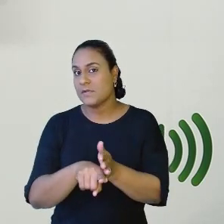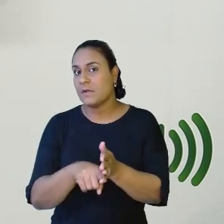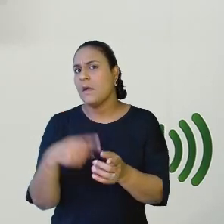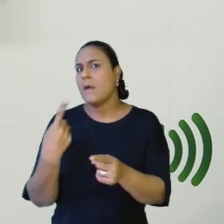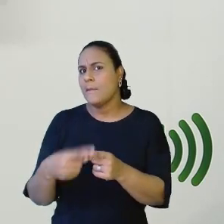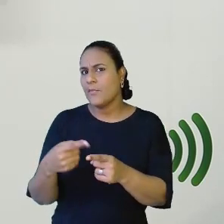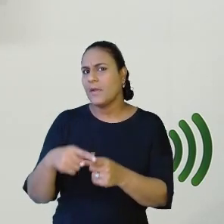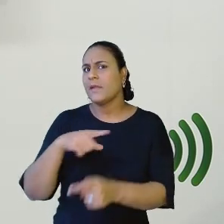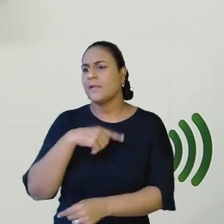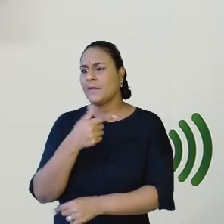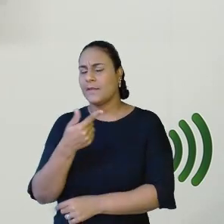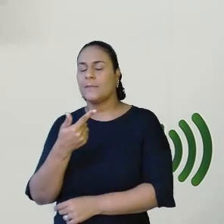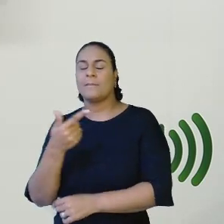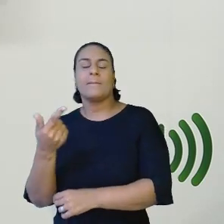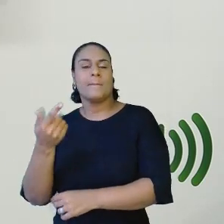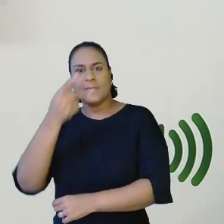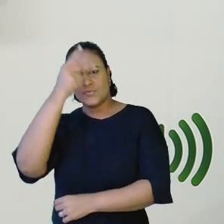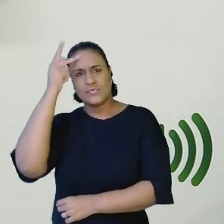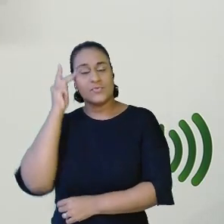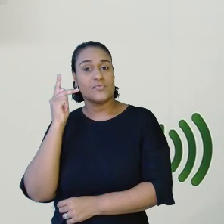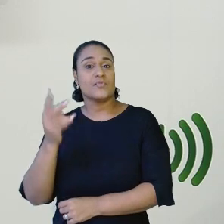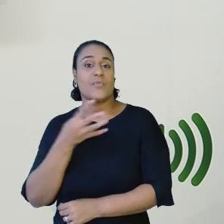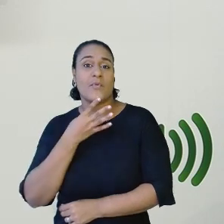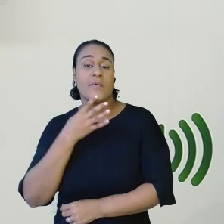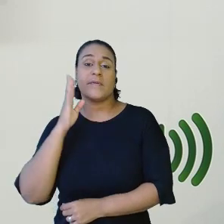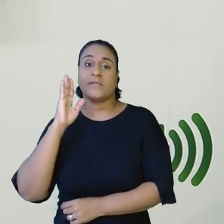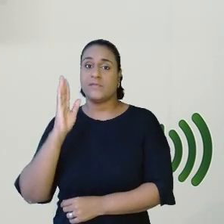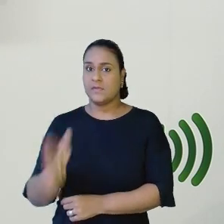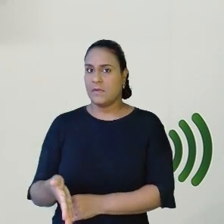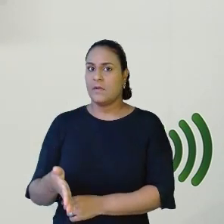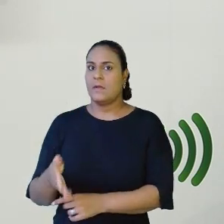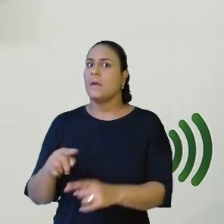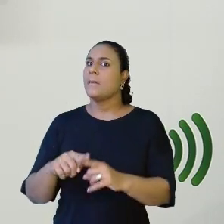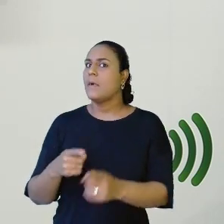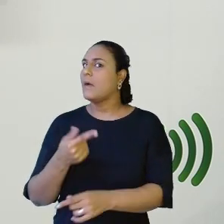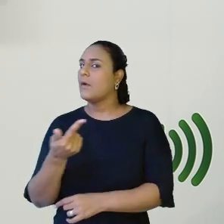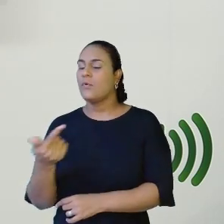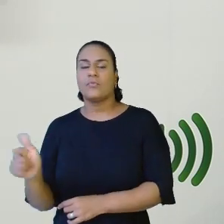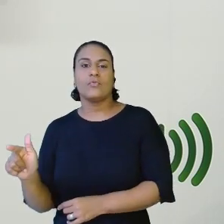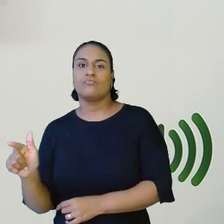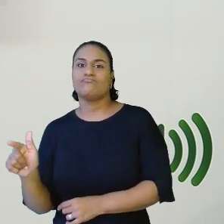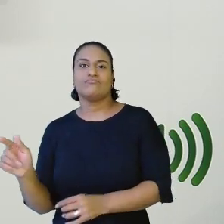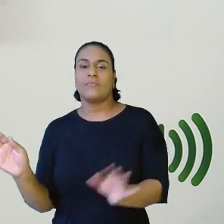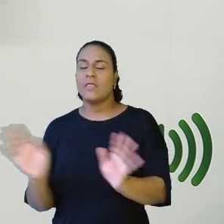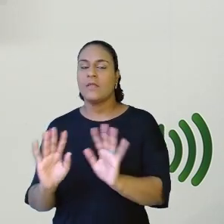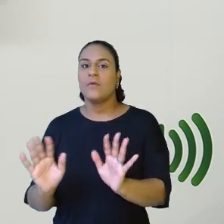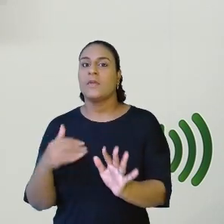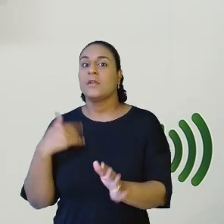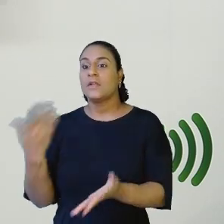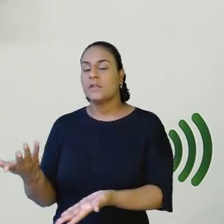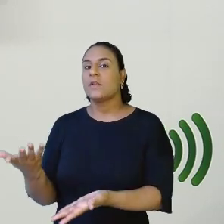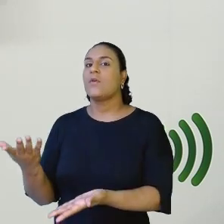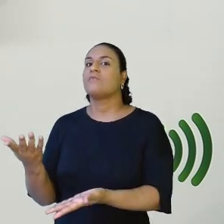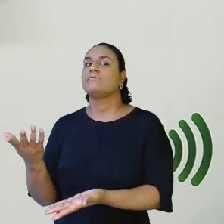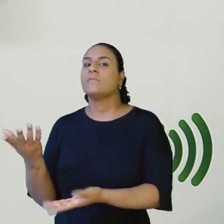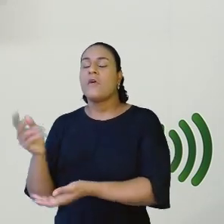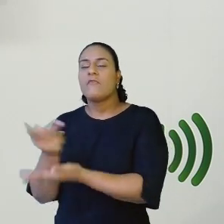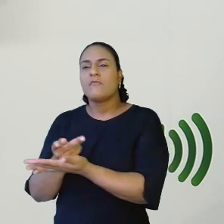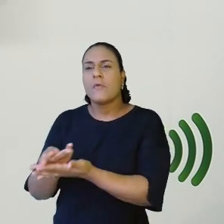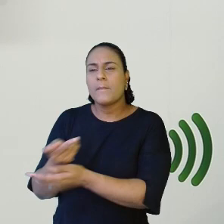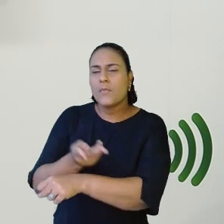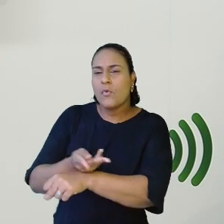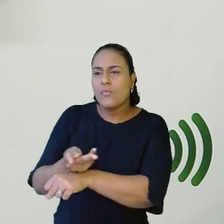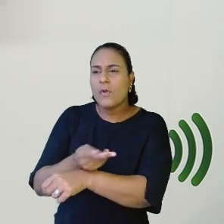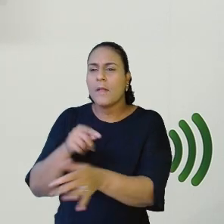sabe, até já viu, já usou esses gêneros digitais, outros não. Aproveita, pega o dicionário, vai procurar. E se não